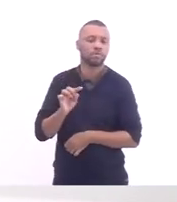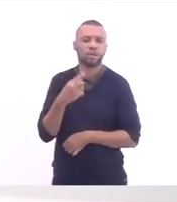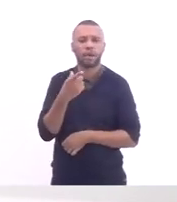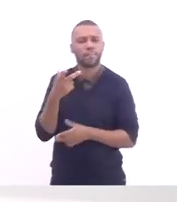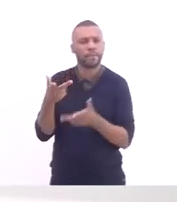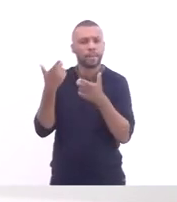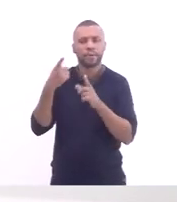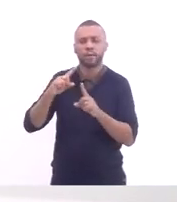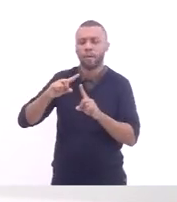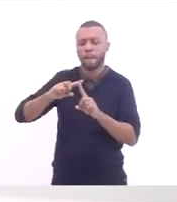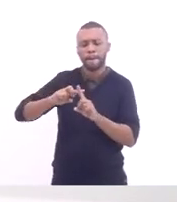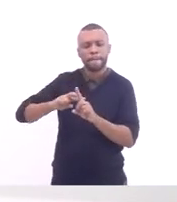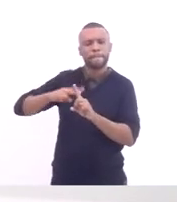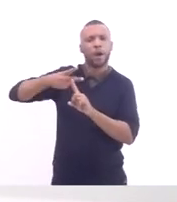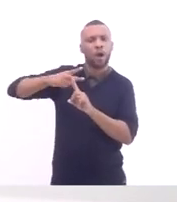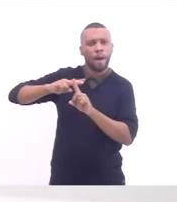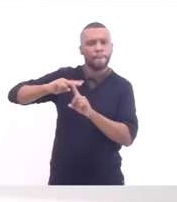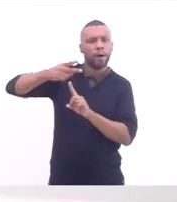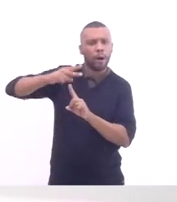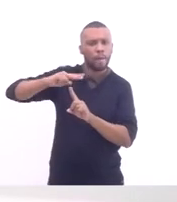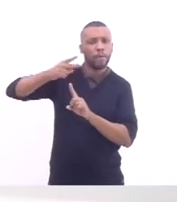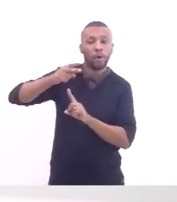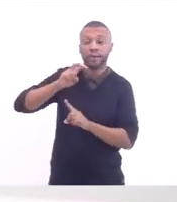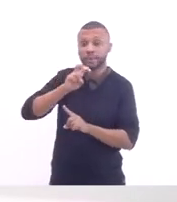crescimento expressivo, né, de